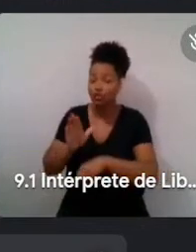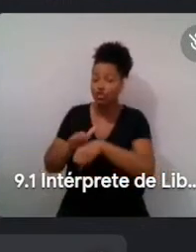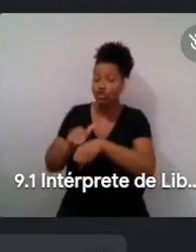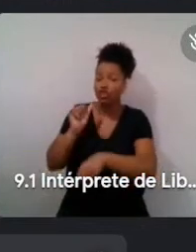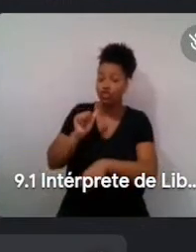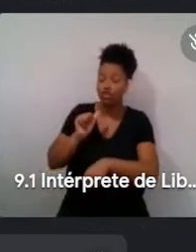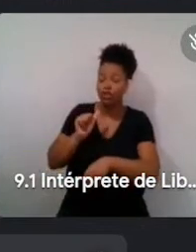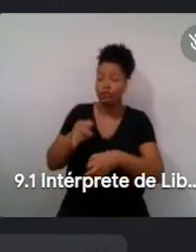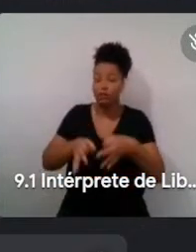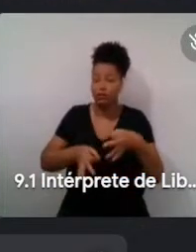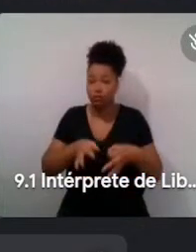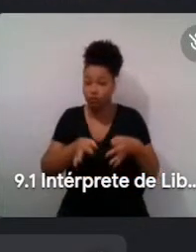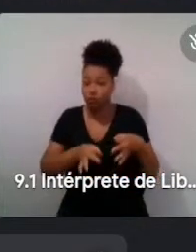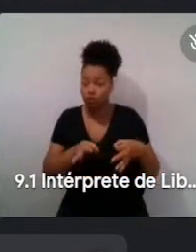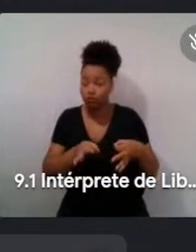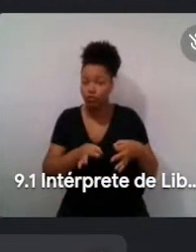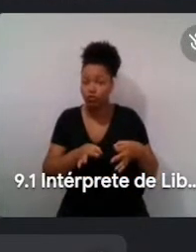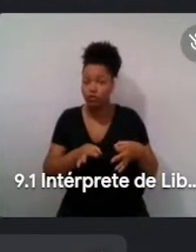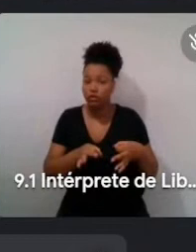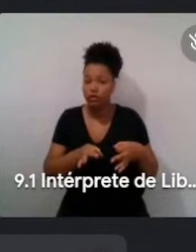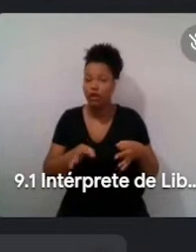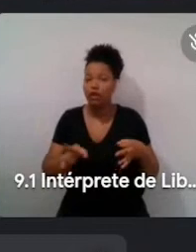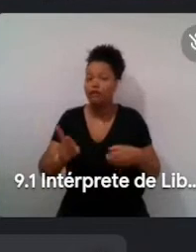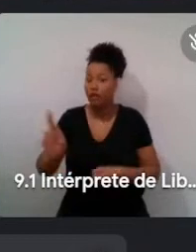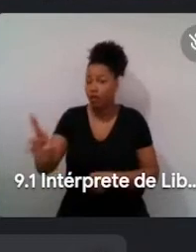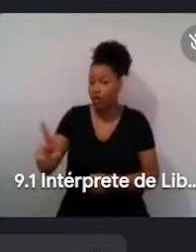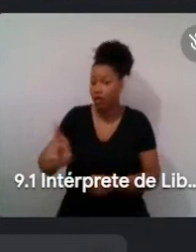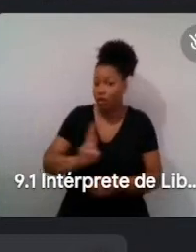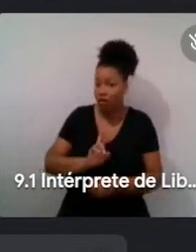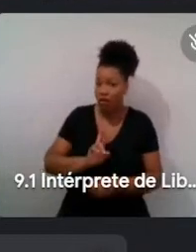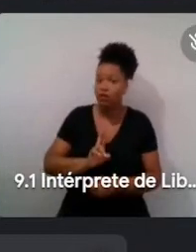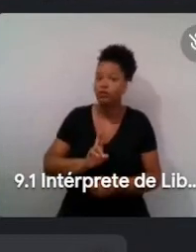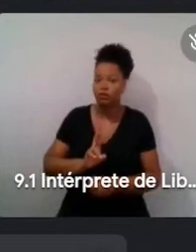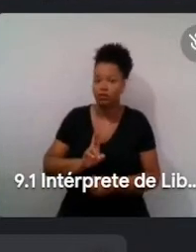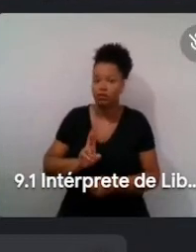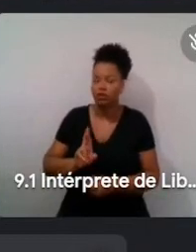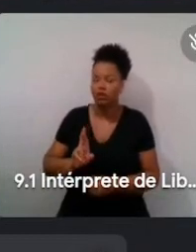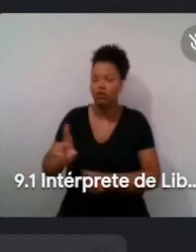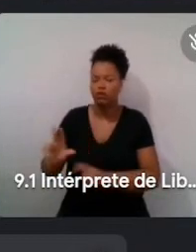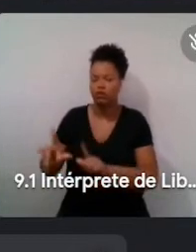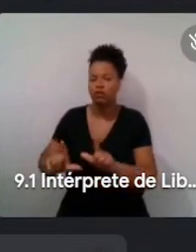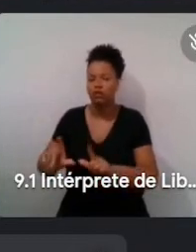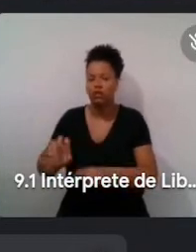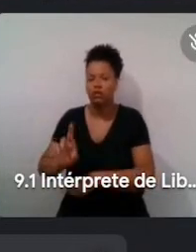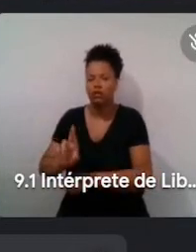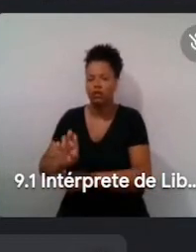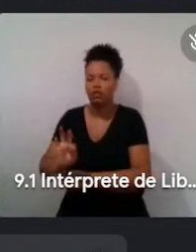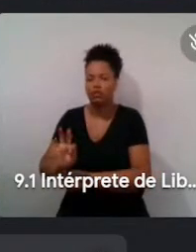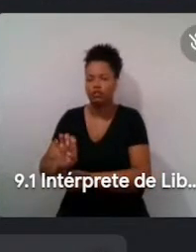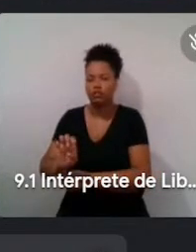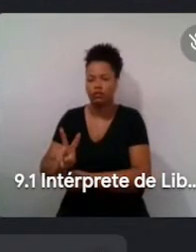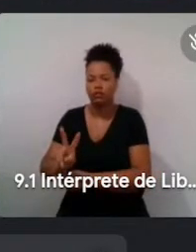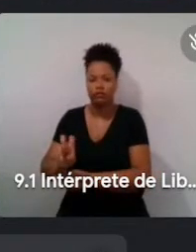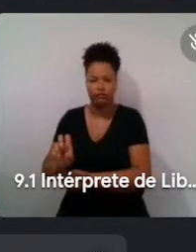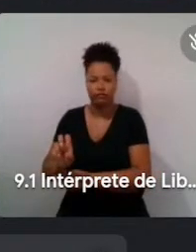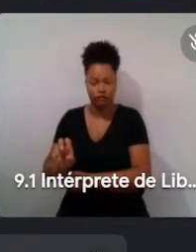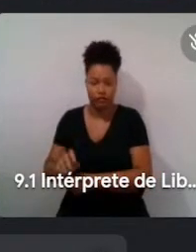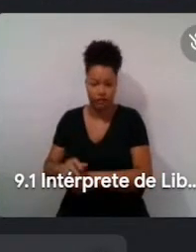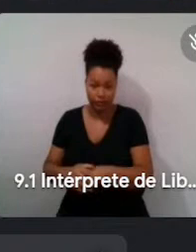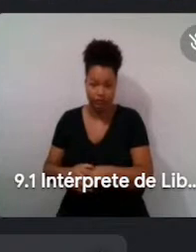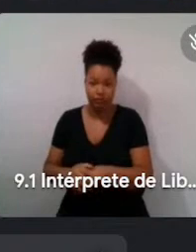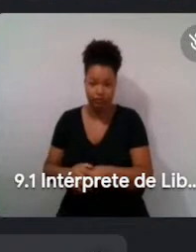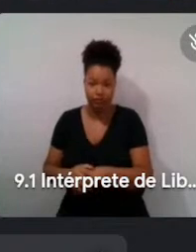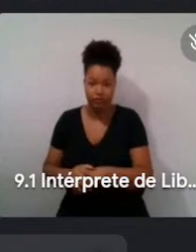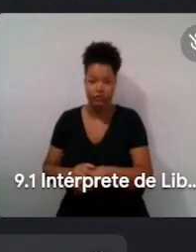veio uma resposta por parte da Rede TV, em particular, dizendo que não havia